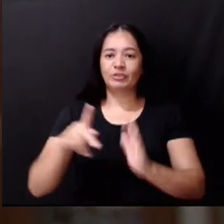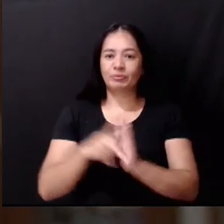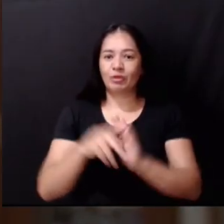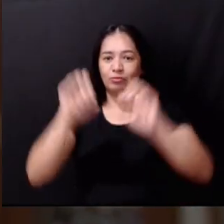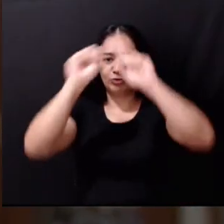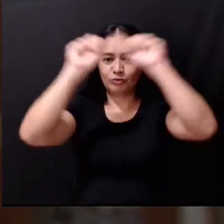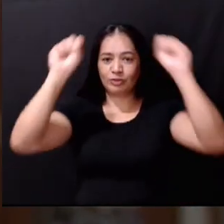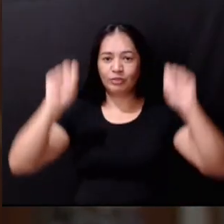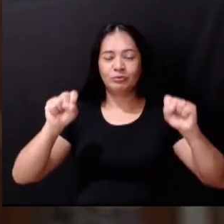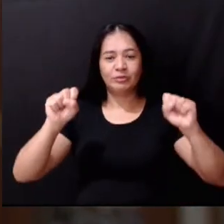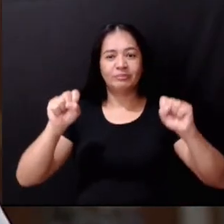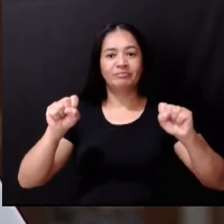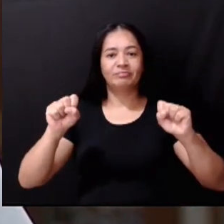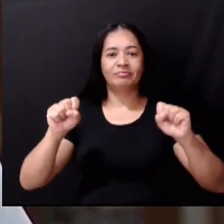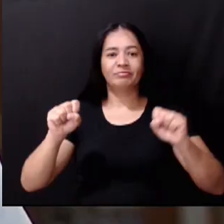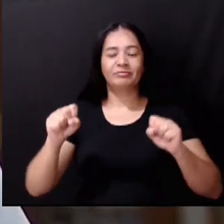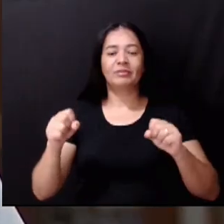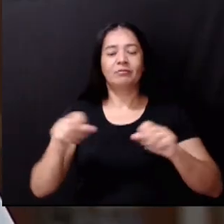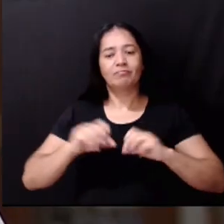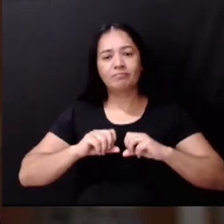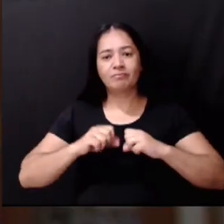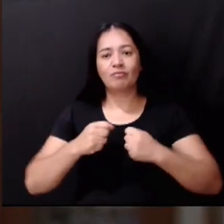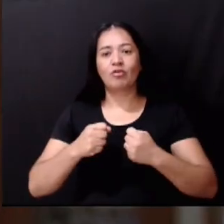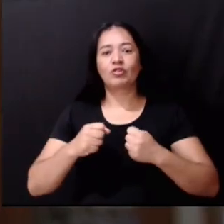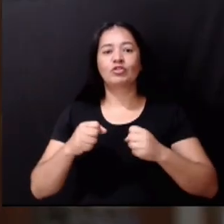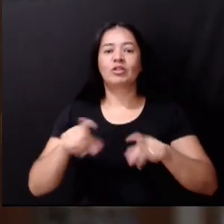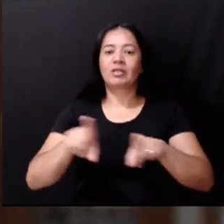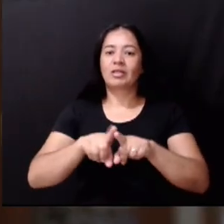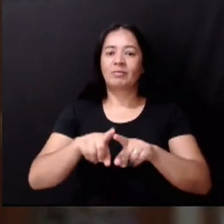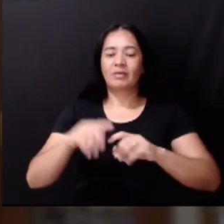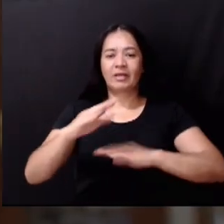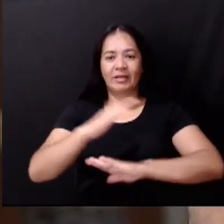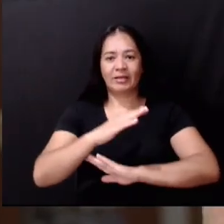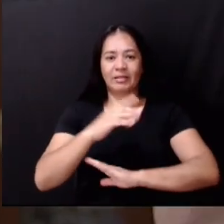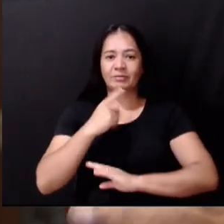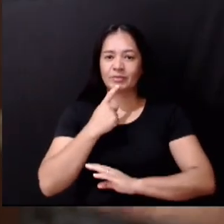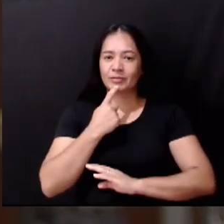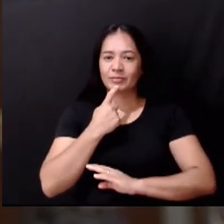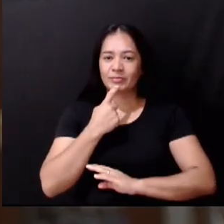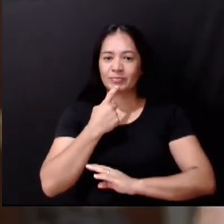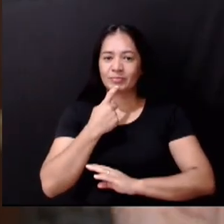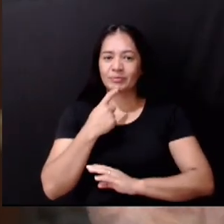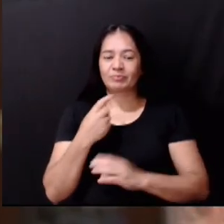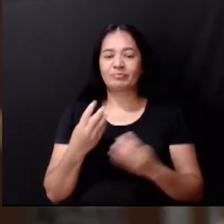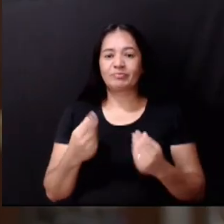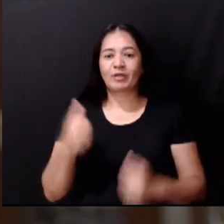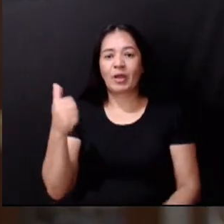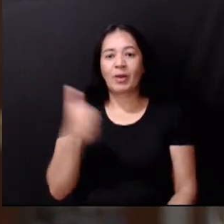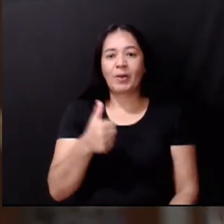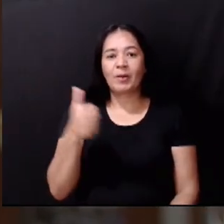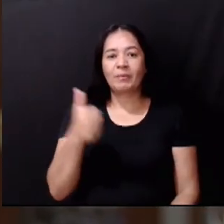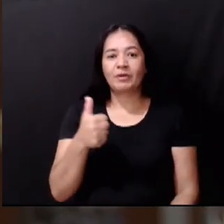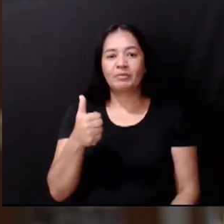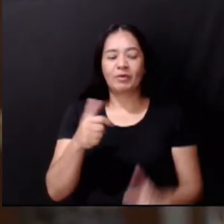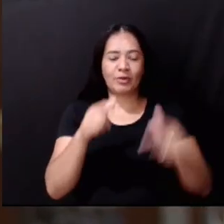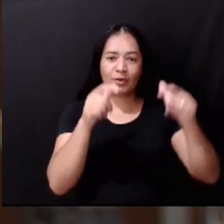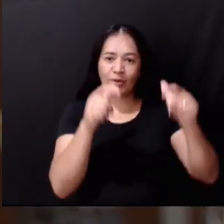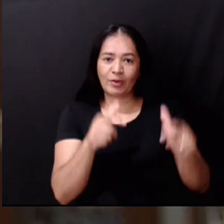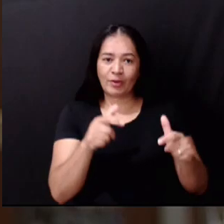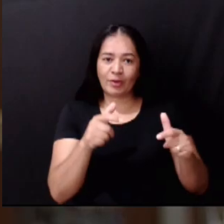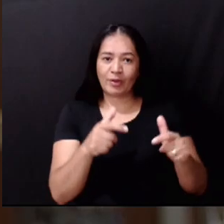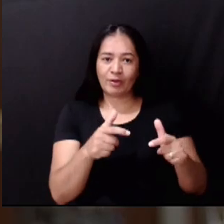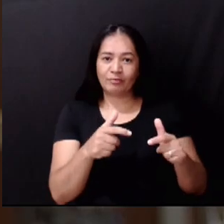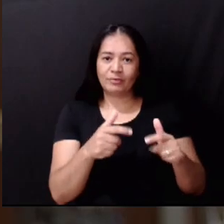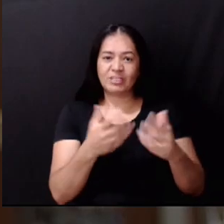também esse esforço todo fez com que a Câmara de Campinas ficasse em primeiro lugar no prêmio Não Aceito Corrupção, do Instituto